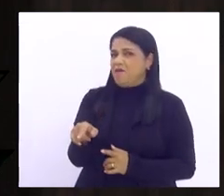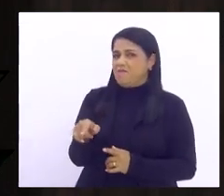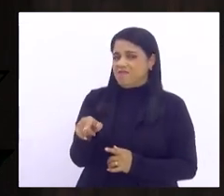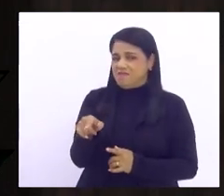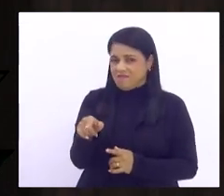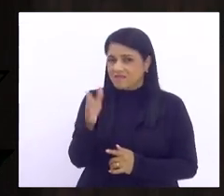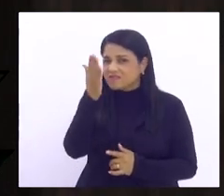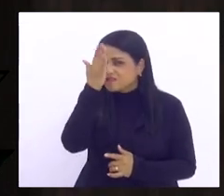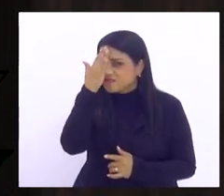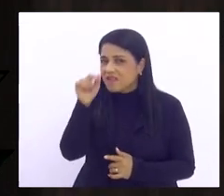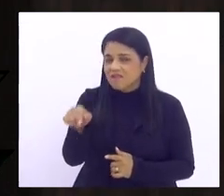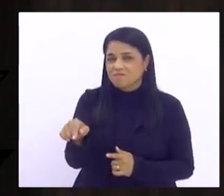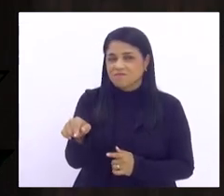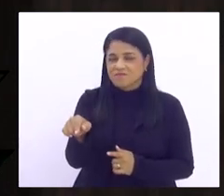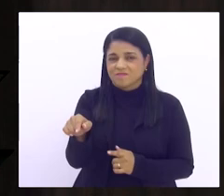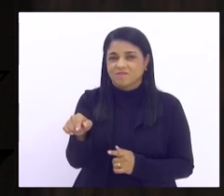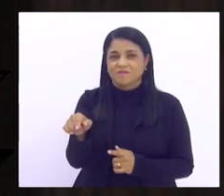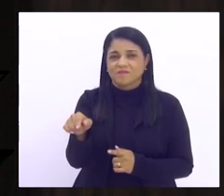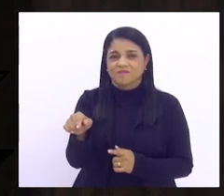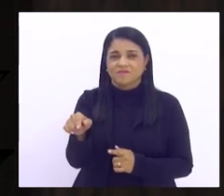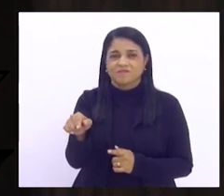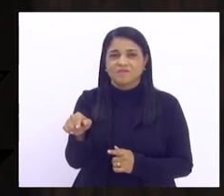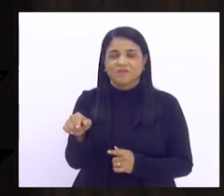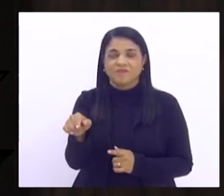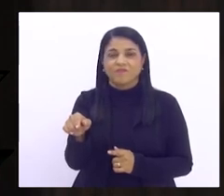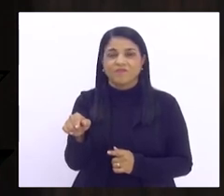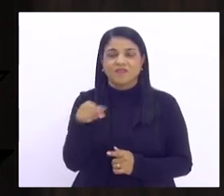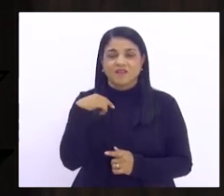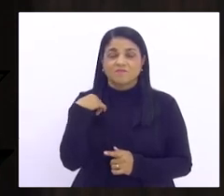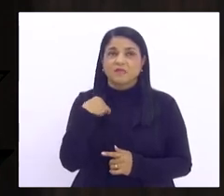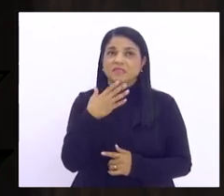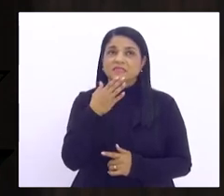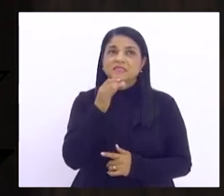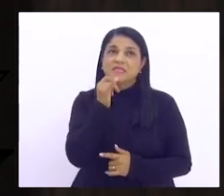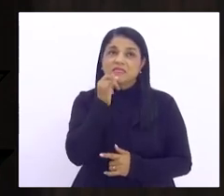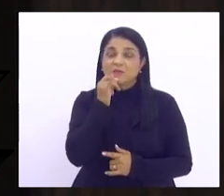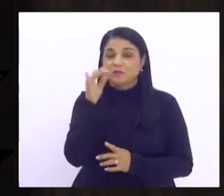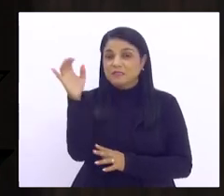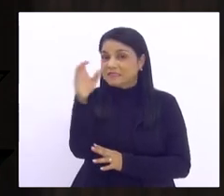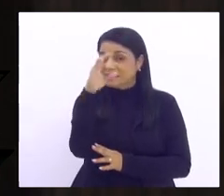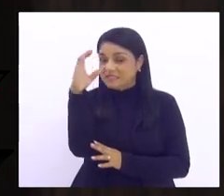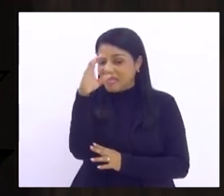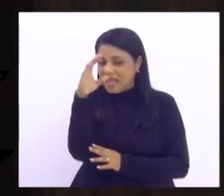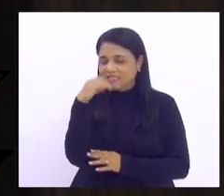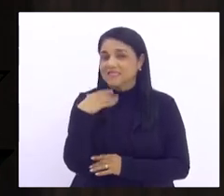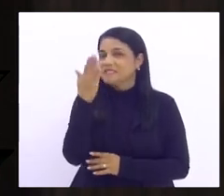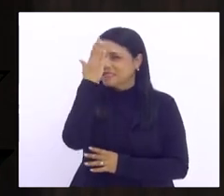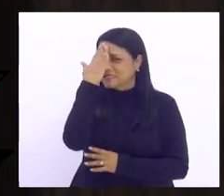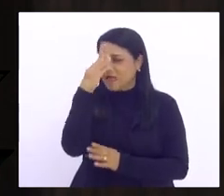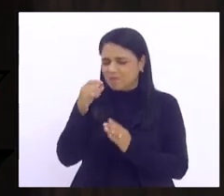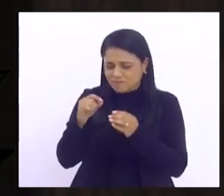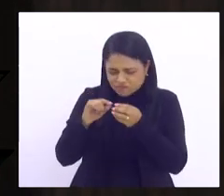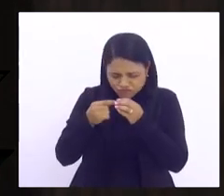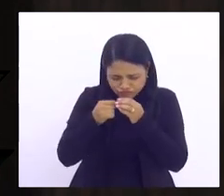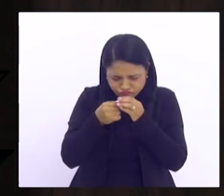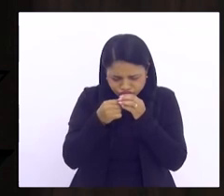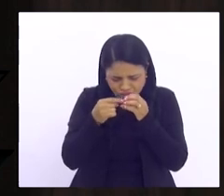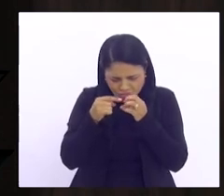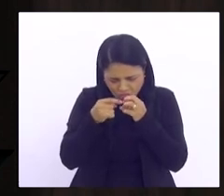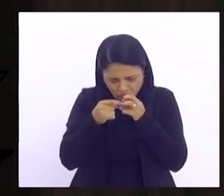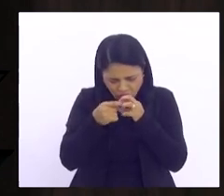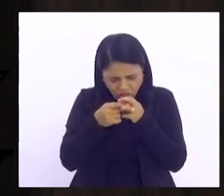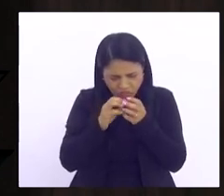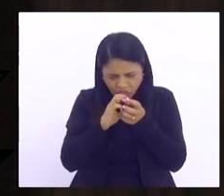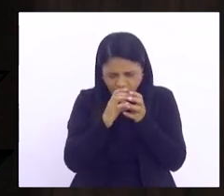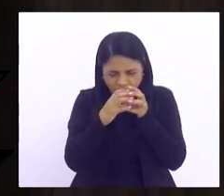mão, eles não lançam mão da ciência, por exemplo, porque eles sabem que a vida começa na concepção. Eles sabem que ali começa